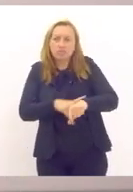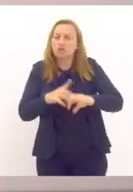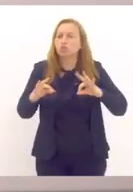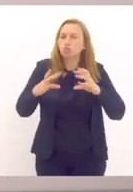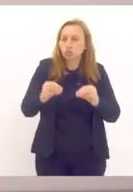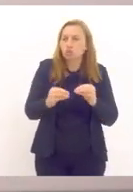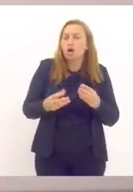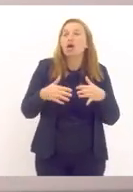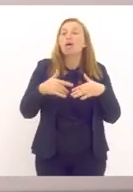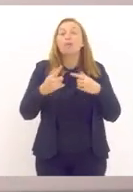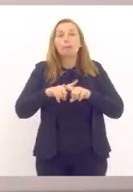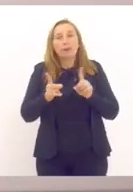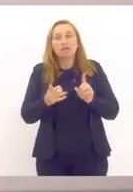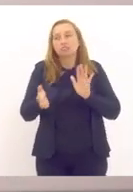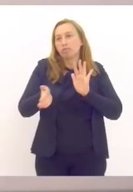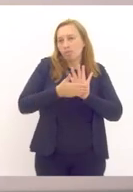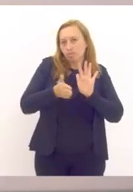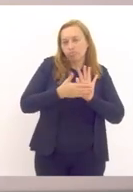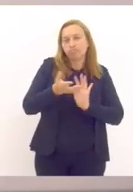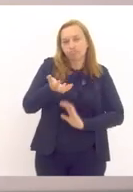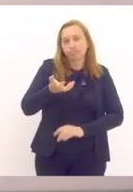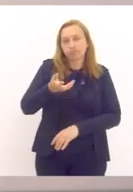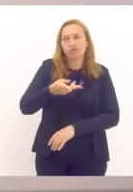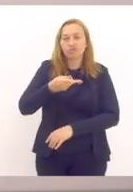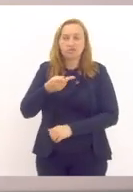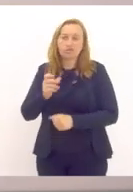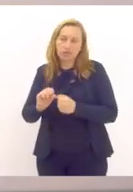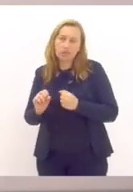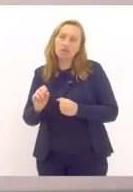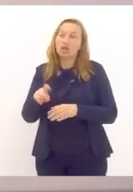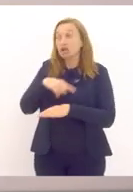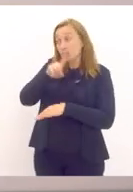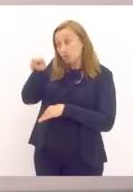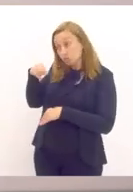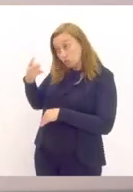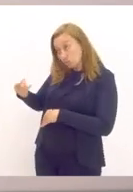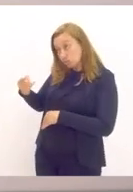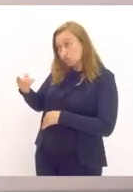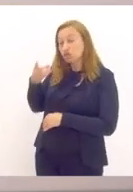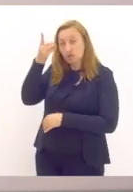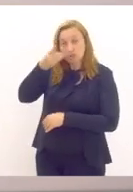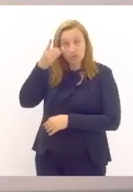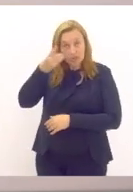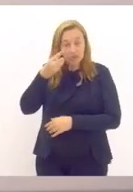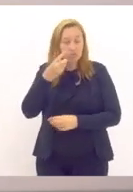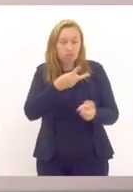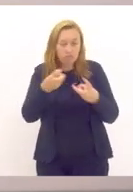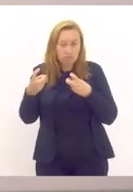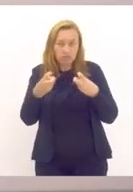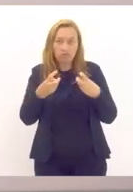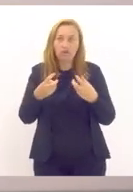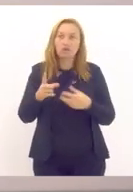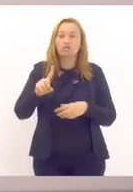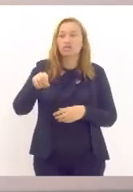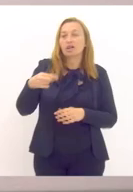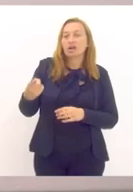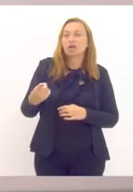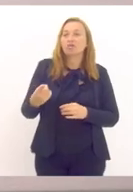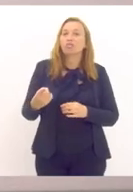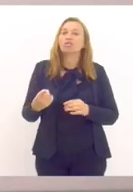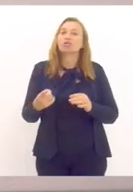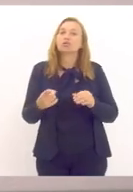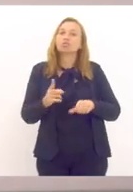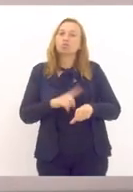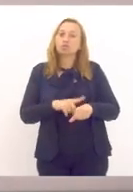eu queria fazer uma proposta para o senhor, e aí aos demais deputados, quando a gente fizesse a próxima LDO,